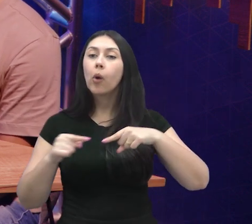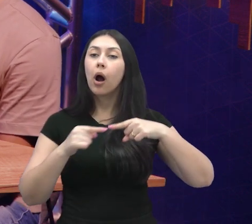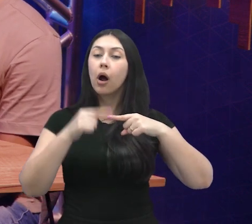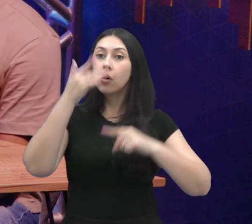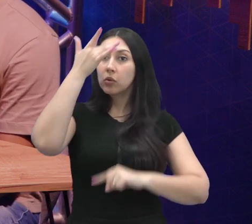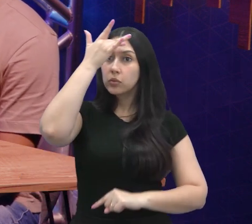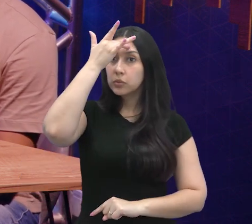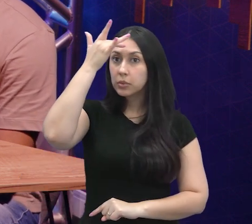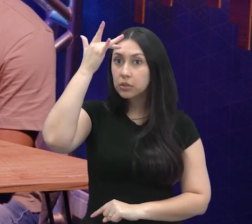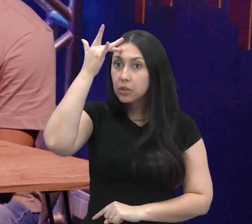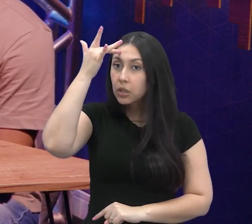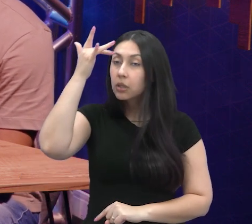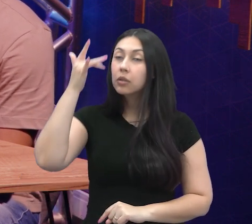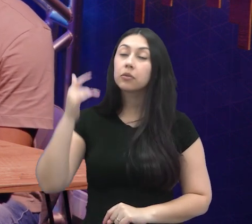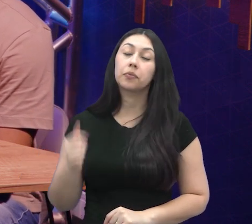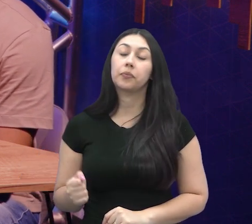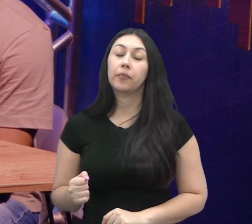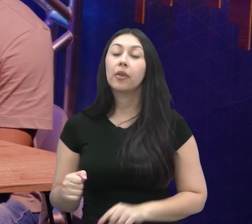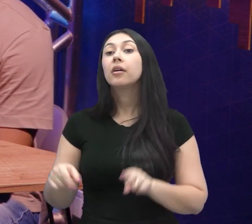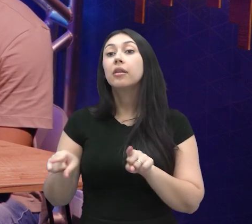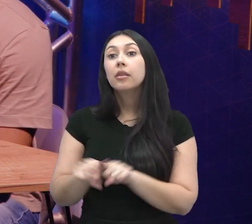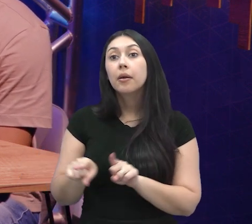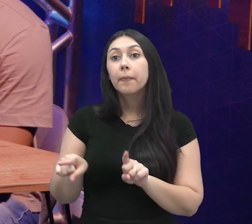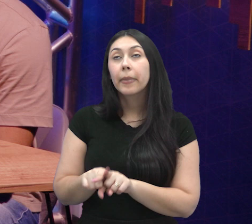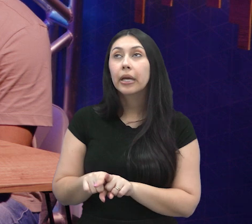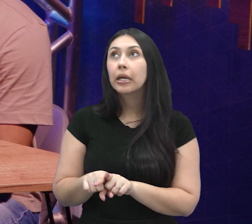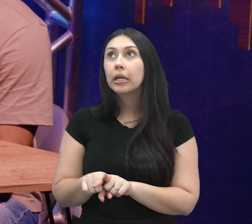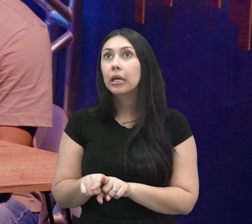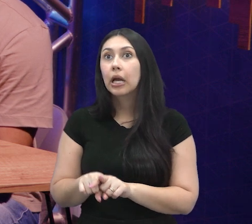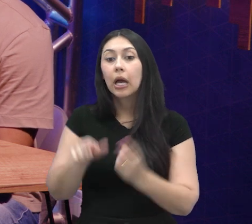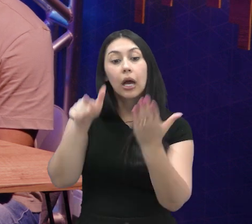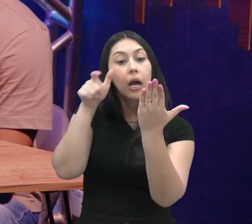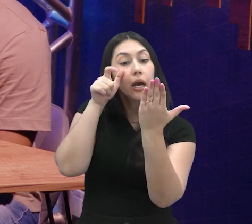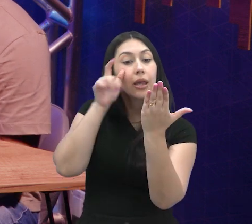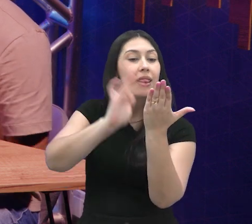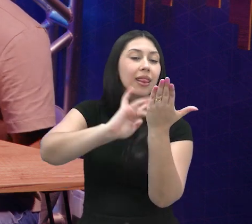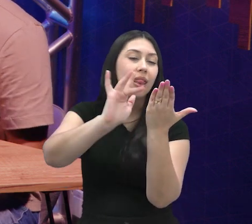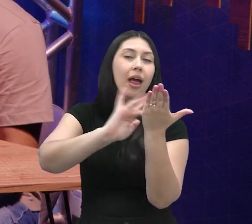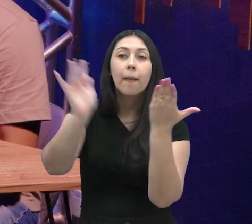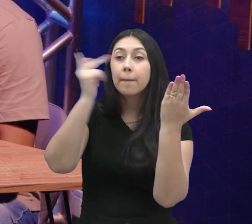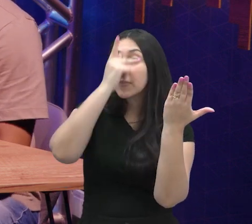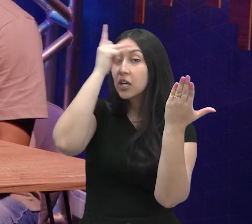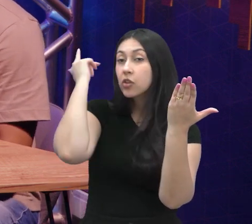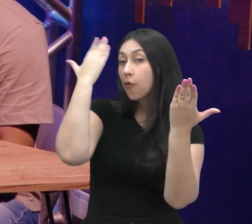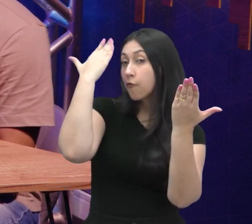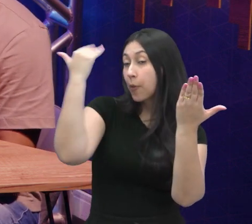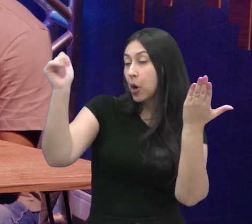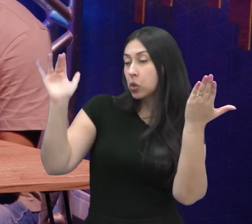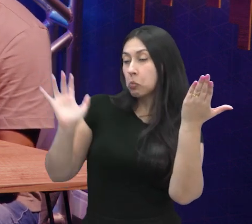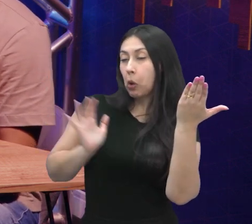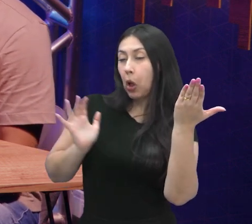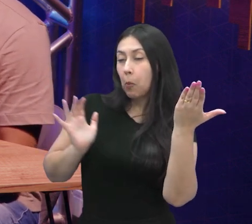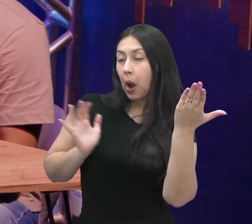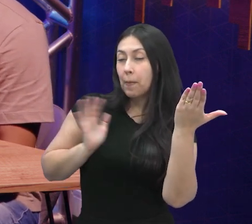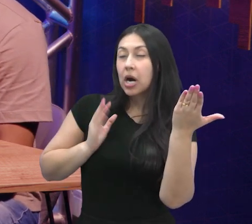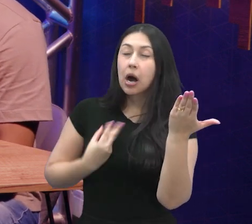mental, que você ficar também vendo só influenciadores com uma